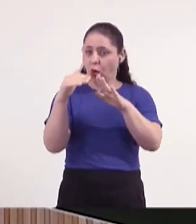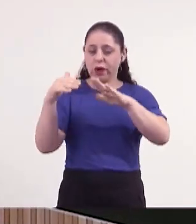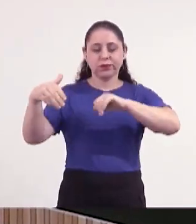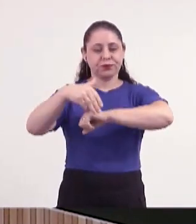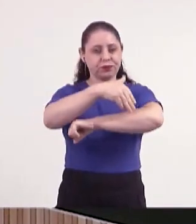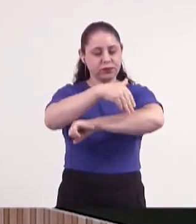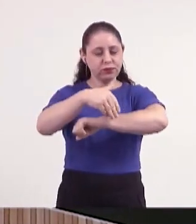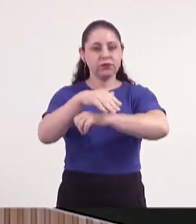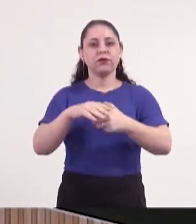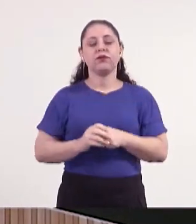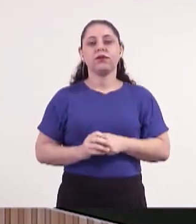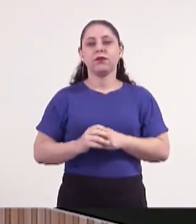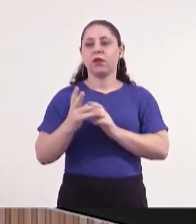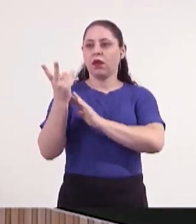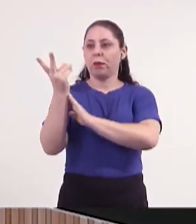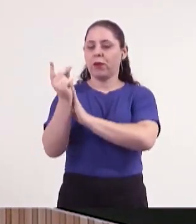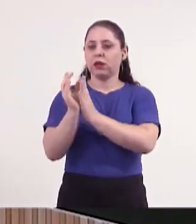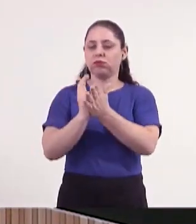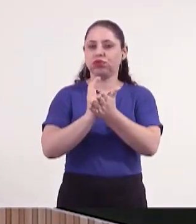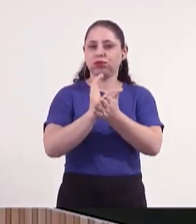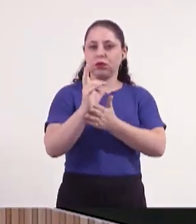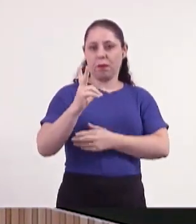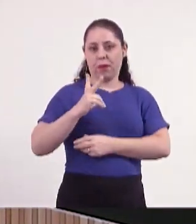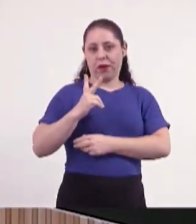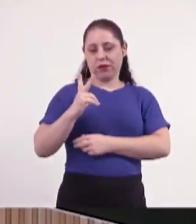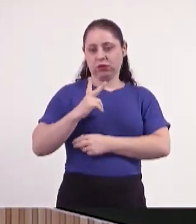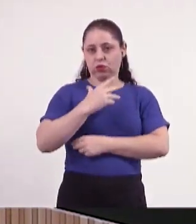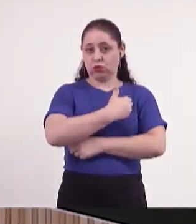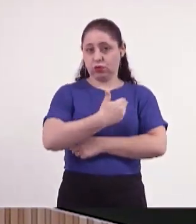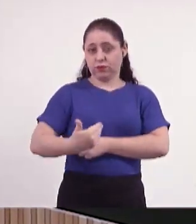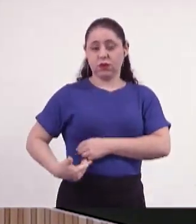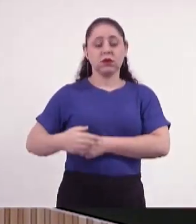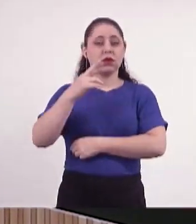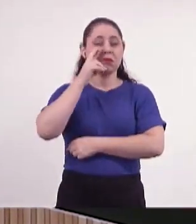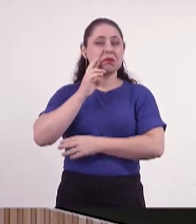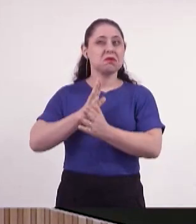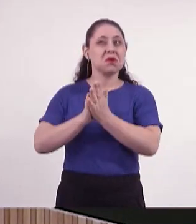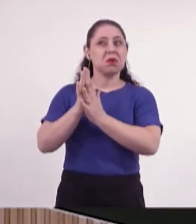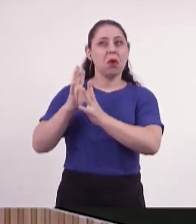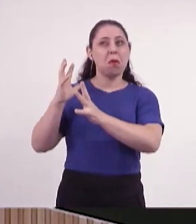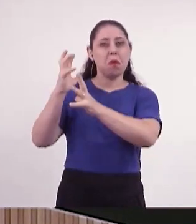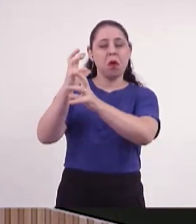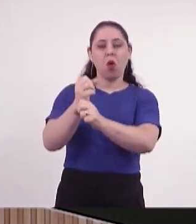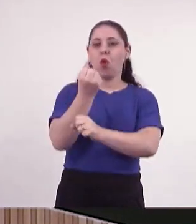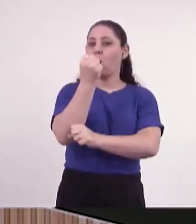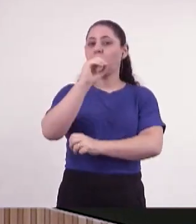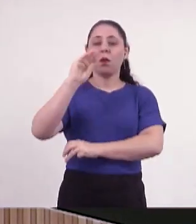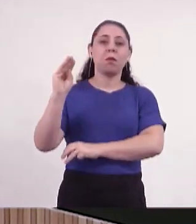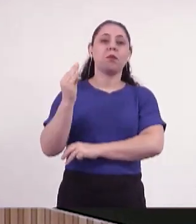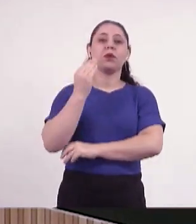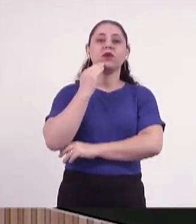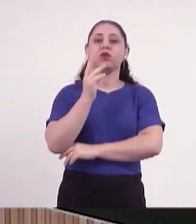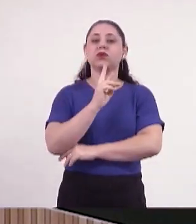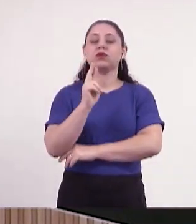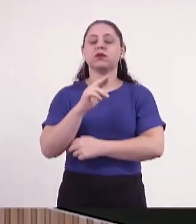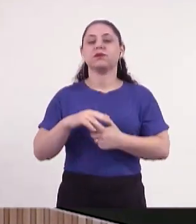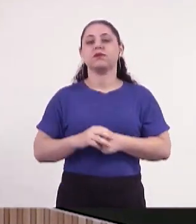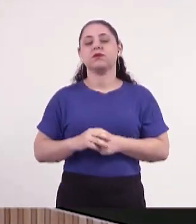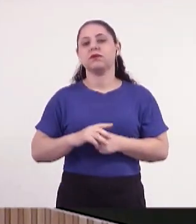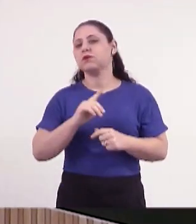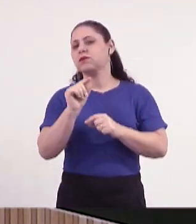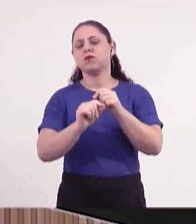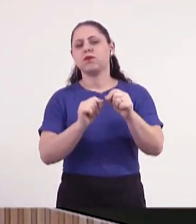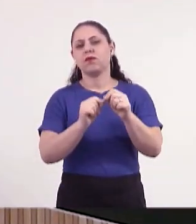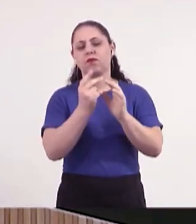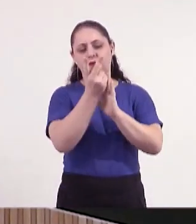essas rodovias, no investimento de capital privado que o governador Eduardo Riedel estima em cerca de 8 bilhões de reais. Essa concessão